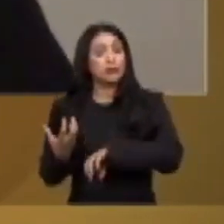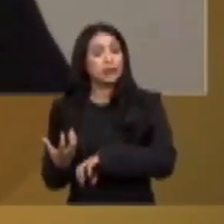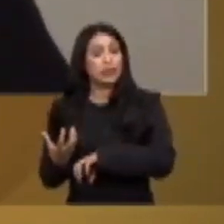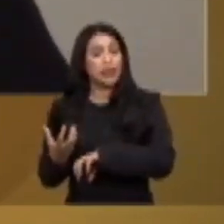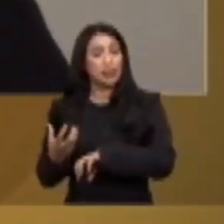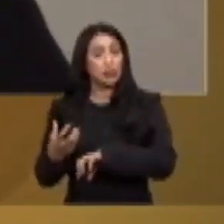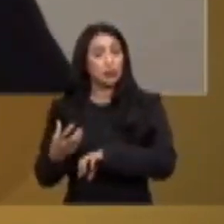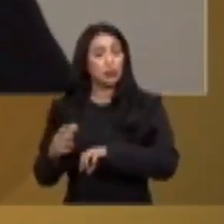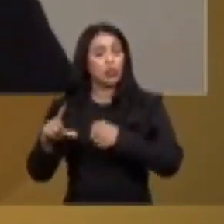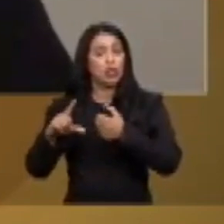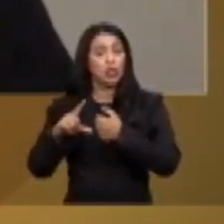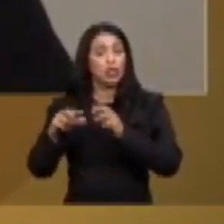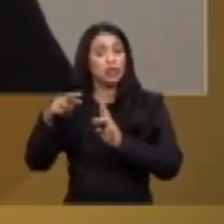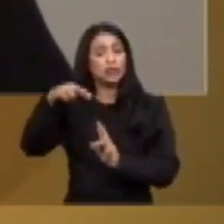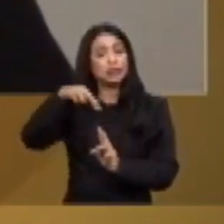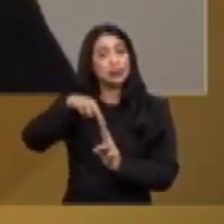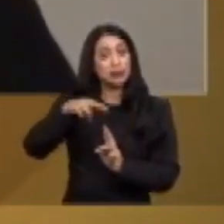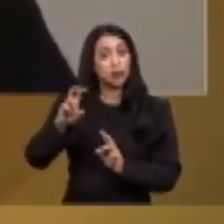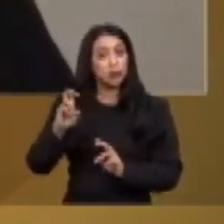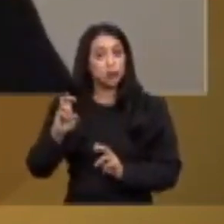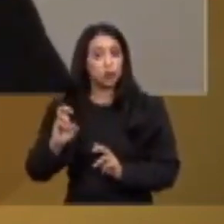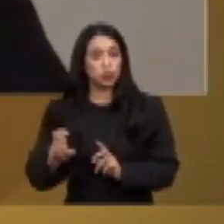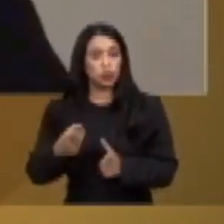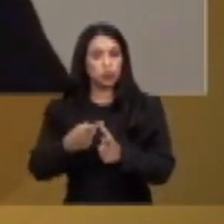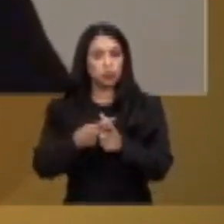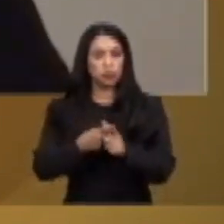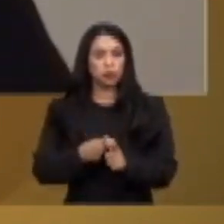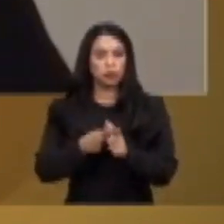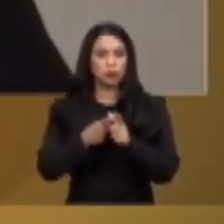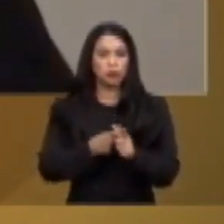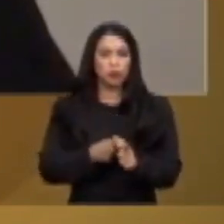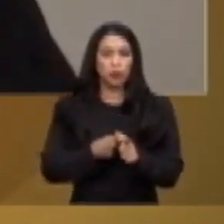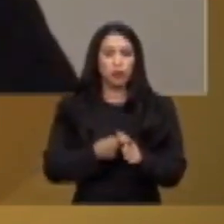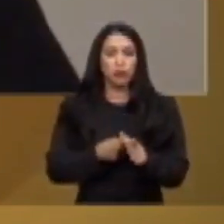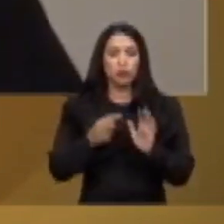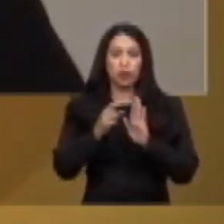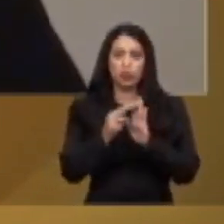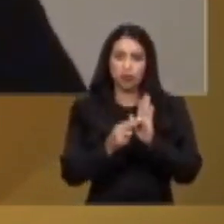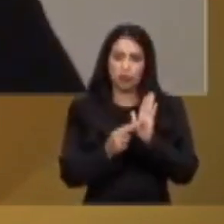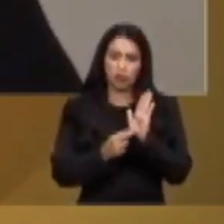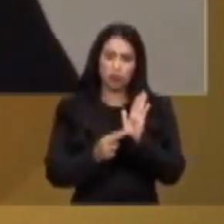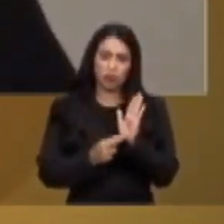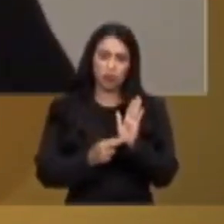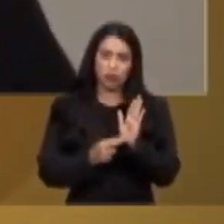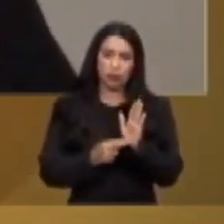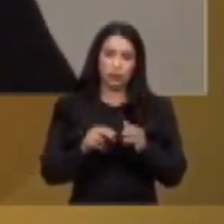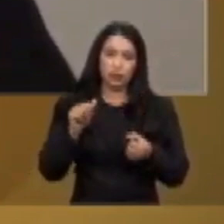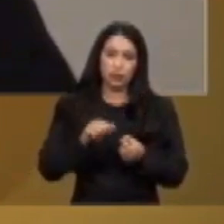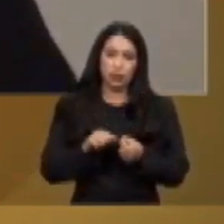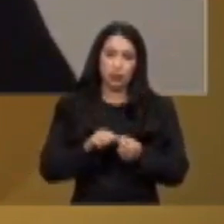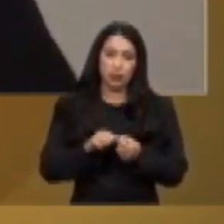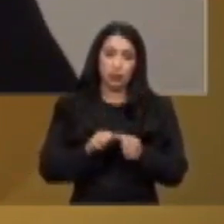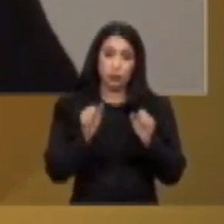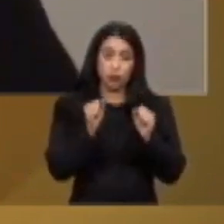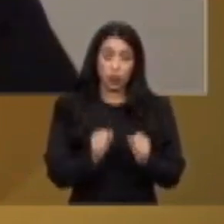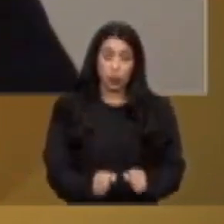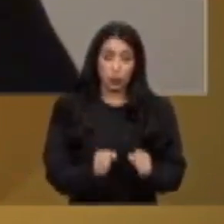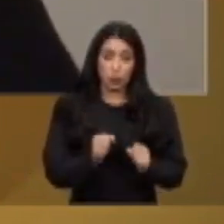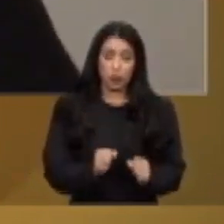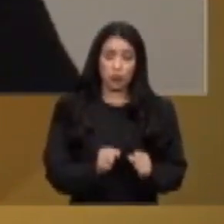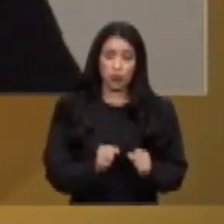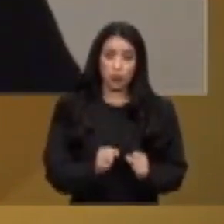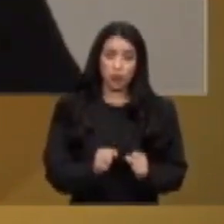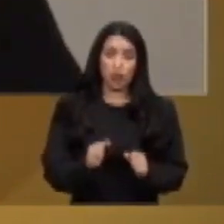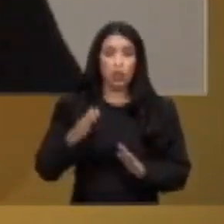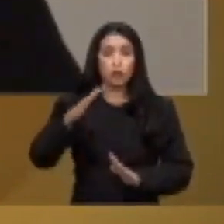inciso 5, sustar os atos normativos do Poder Executivo que exorbitem do poder regulamentar ou dos